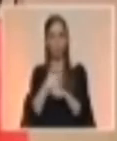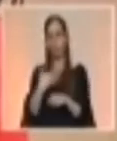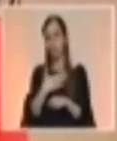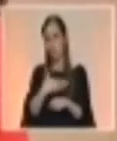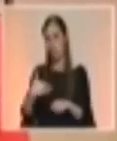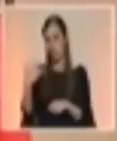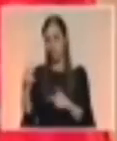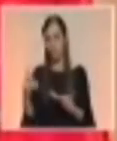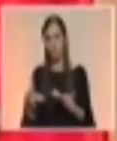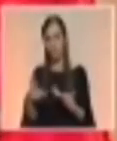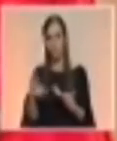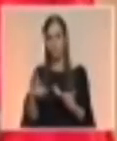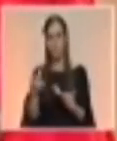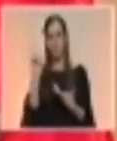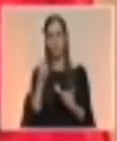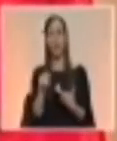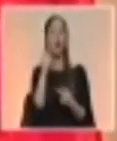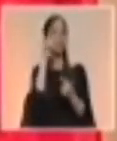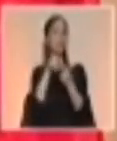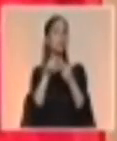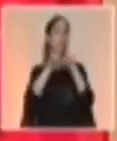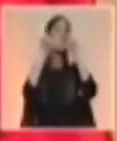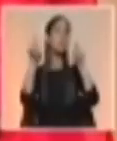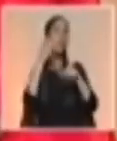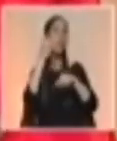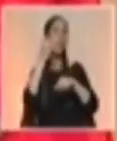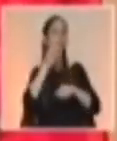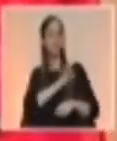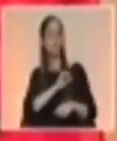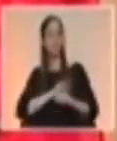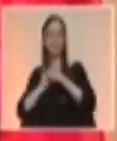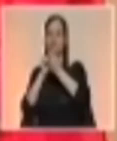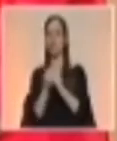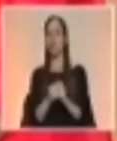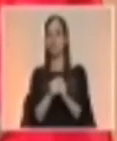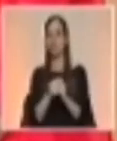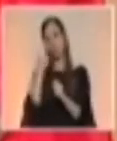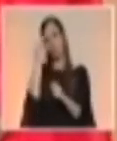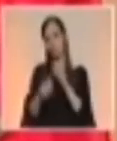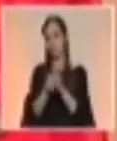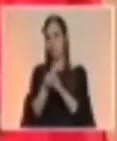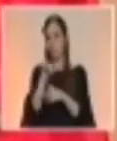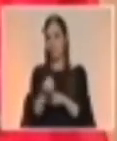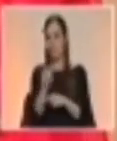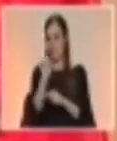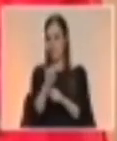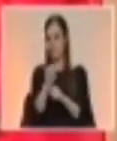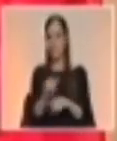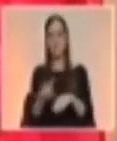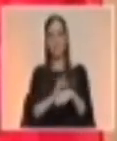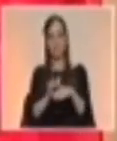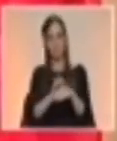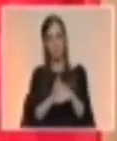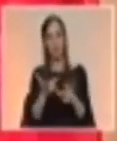ingredientes do empreendedorismo, aquilo que eles têm que saber para serem empreendedores. Exatamente. Portanto, e inovadores também. Exatamente. Portanto, sensibilizá-los para a